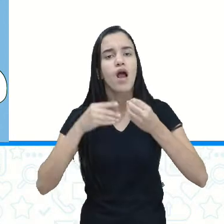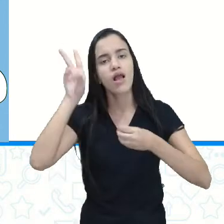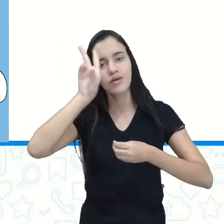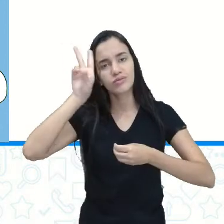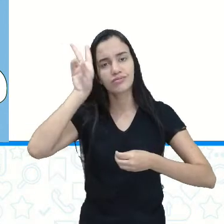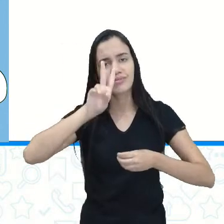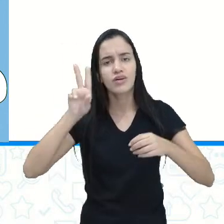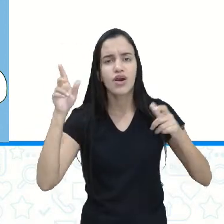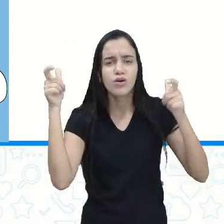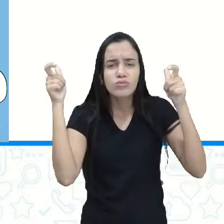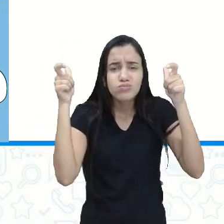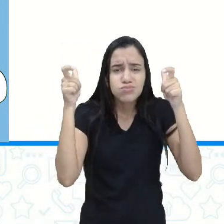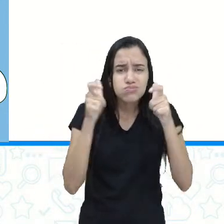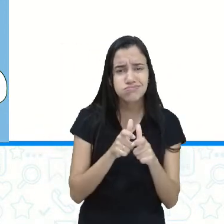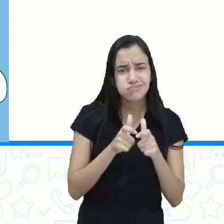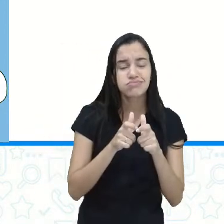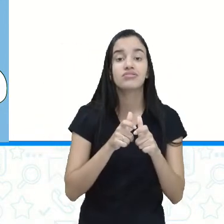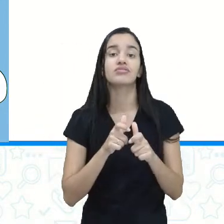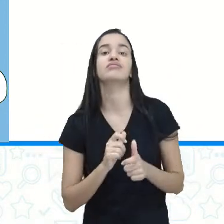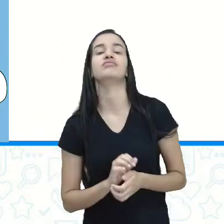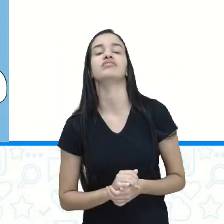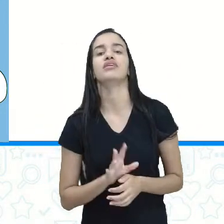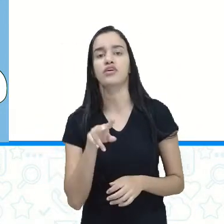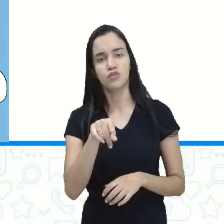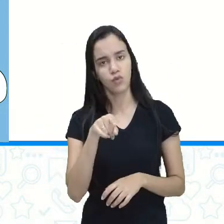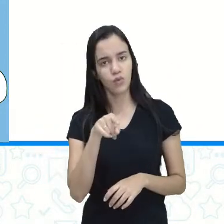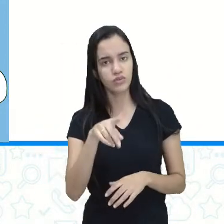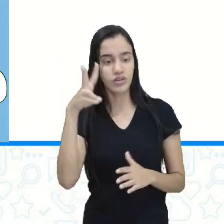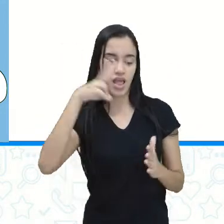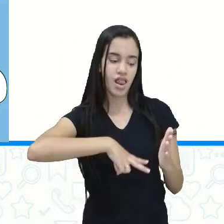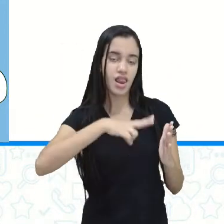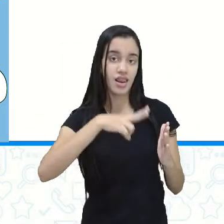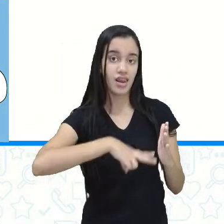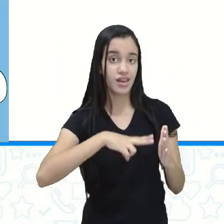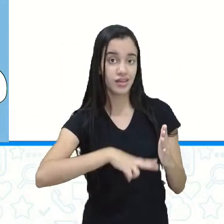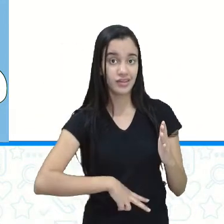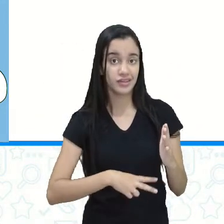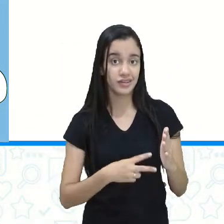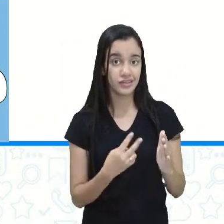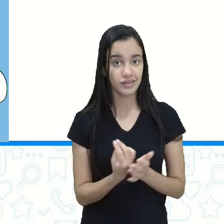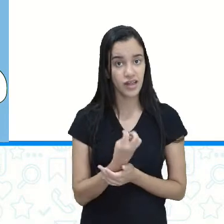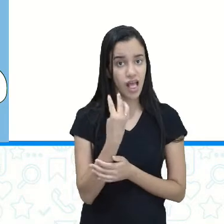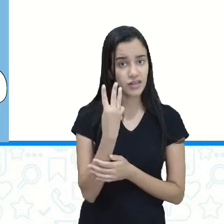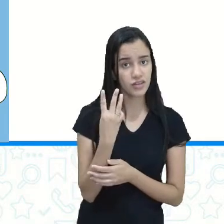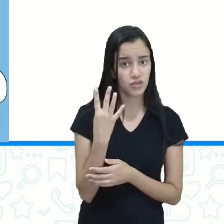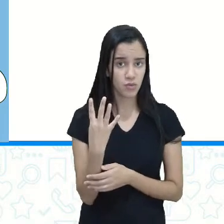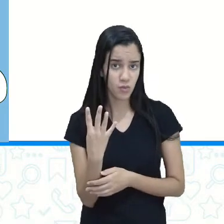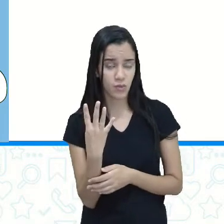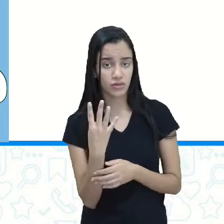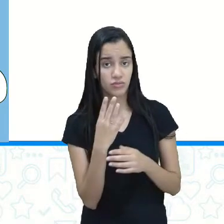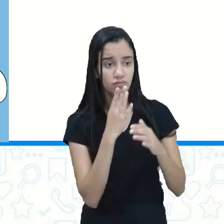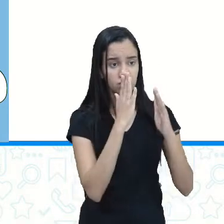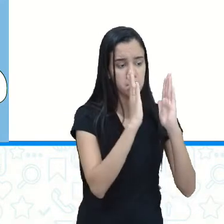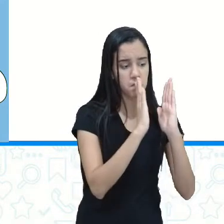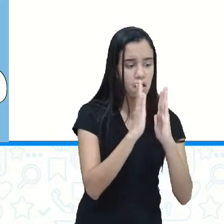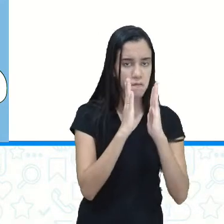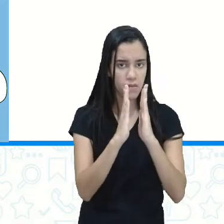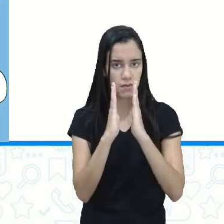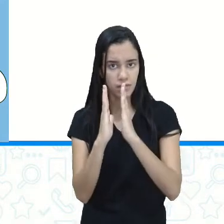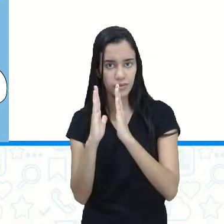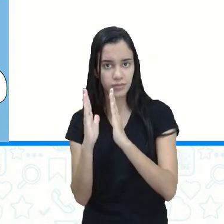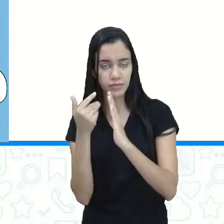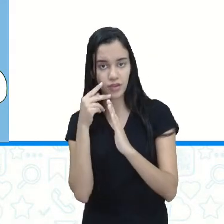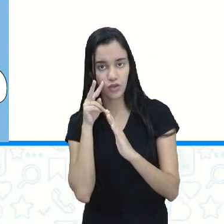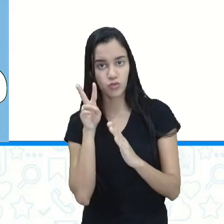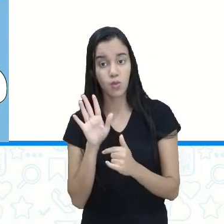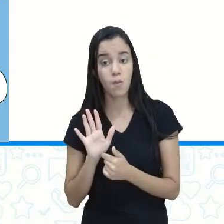historinha bem curtinha? Você lê, olha, em apenas 3, 4 quadrinhos no máximo. Essas que eu